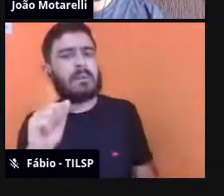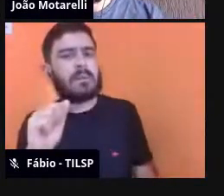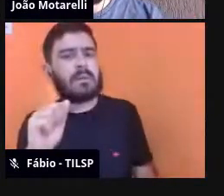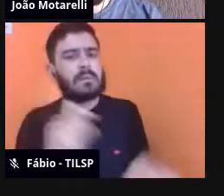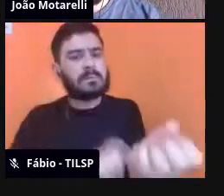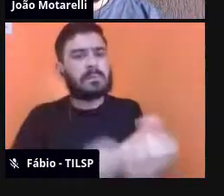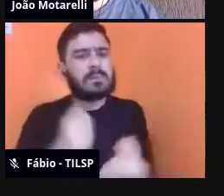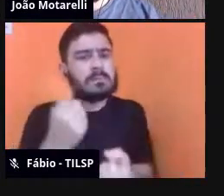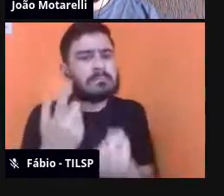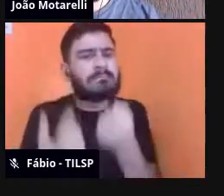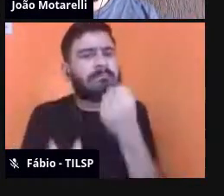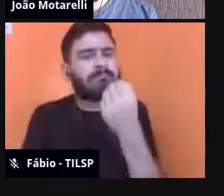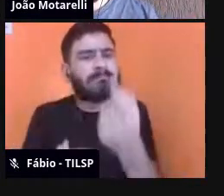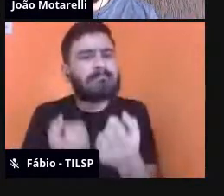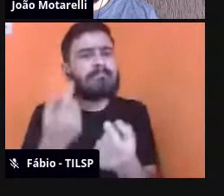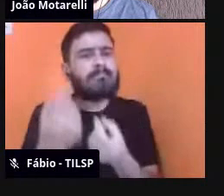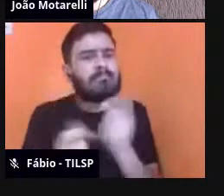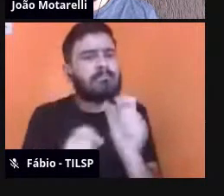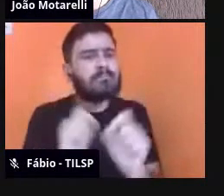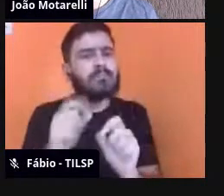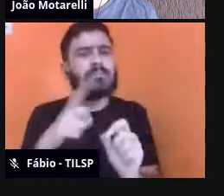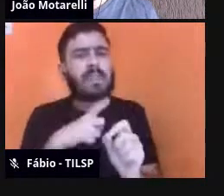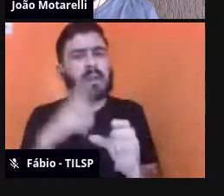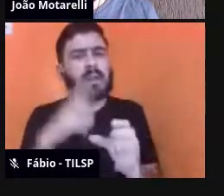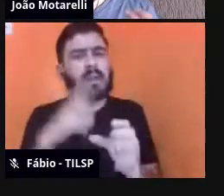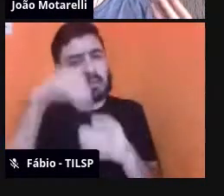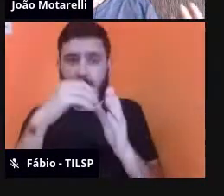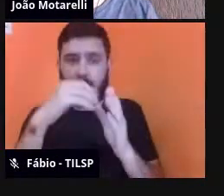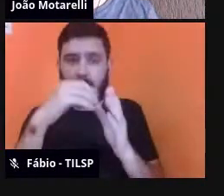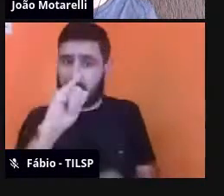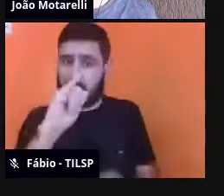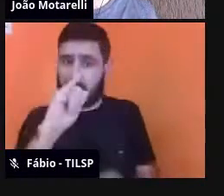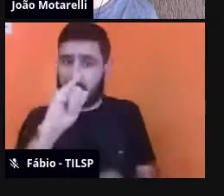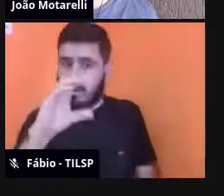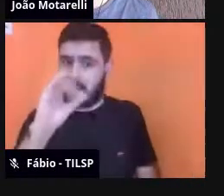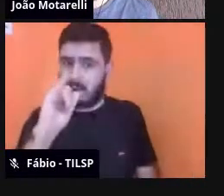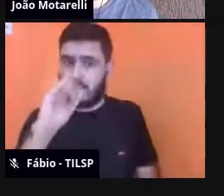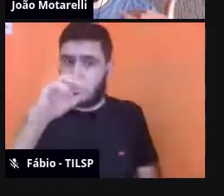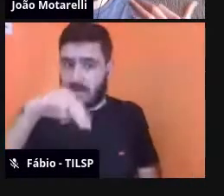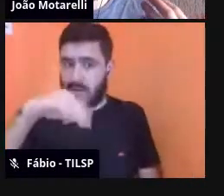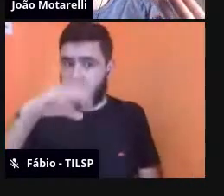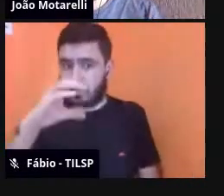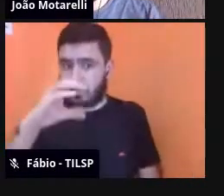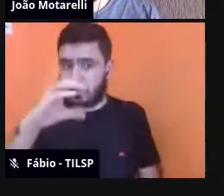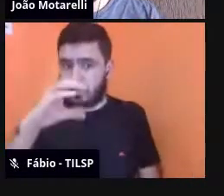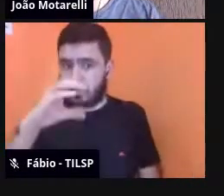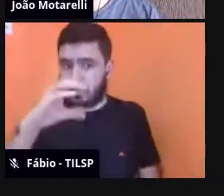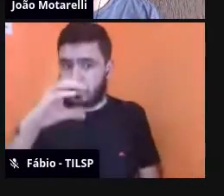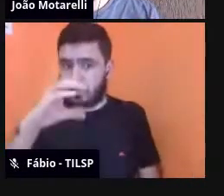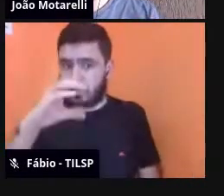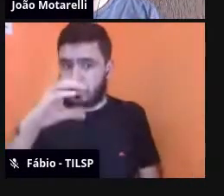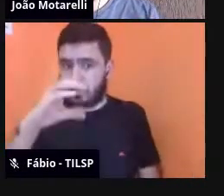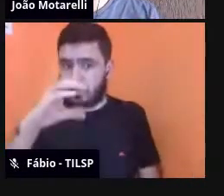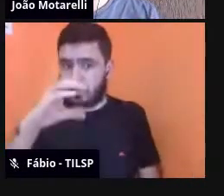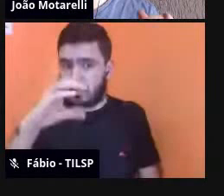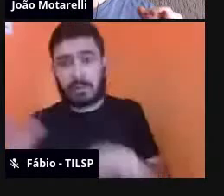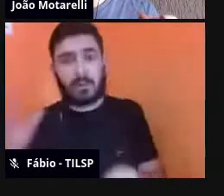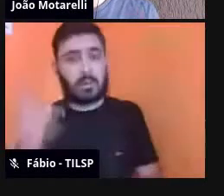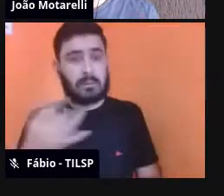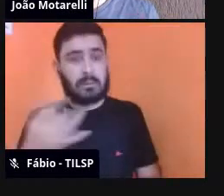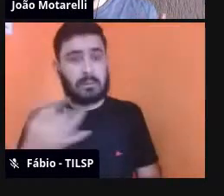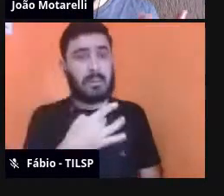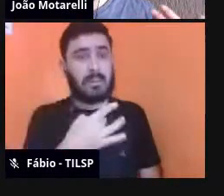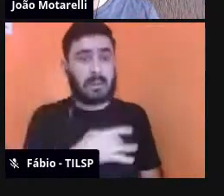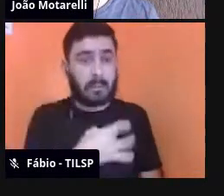outros critérios diagnósticos para anorexia, como o medo de engordar, o medo excessivo de engordar